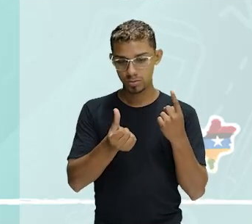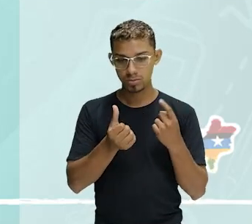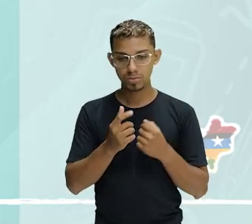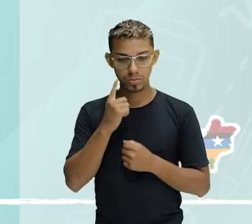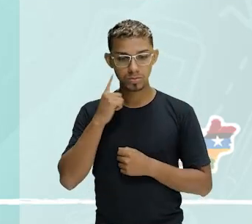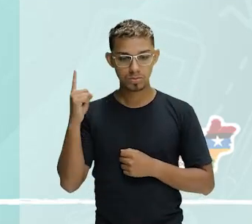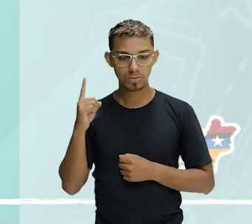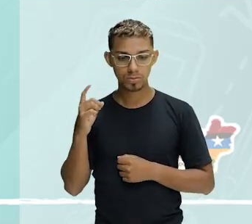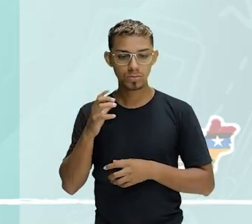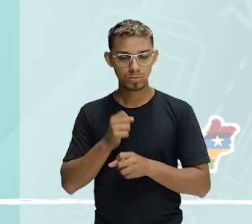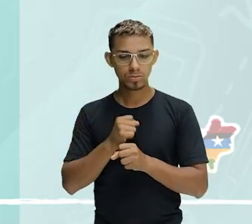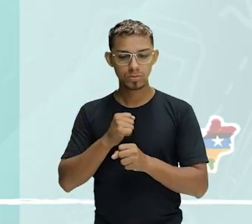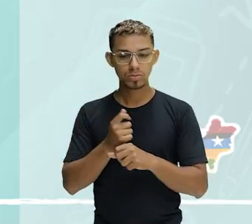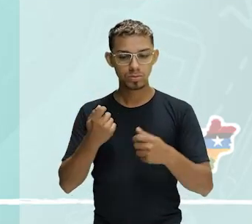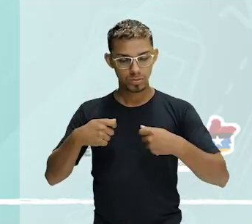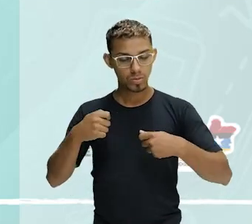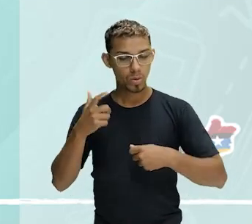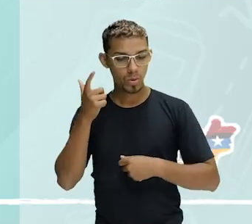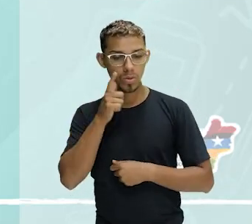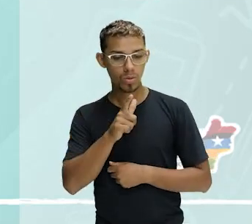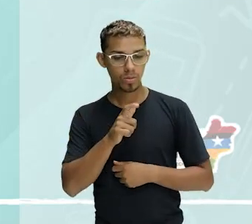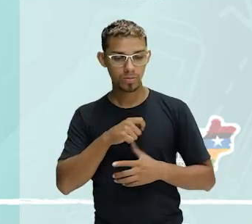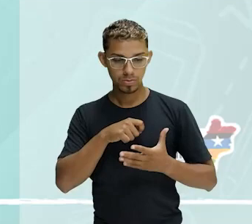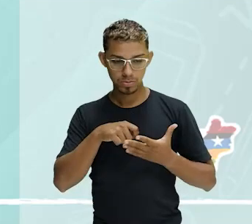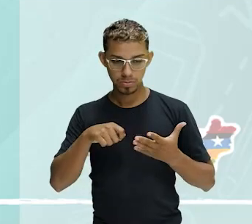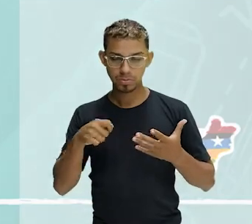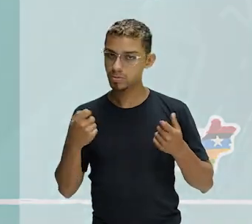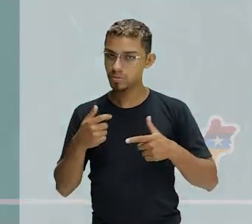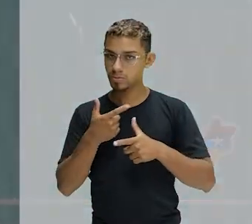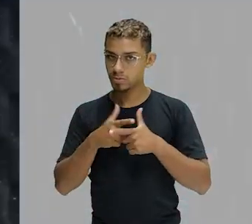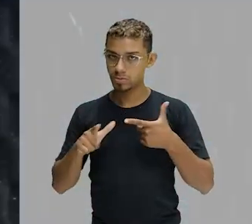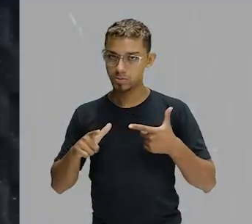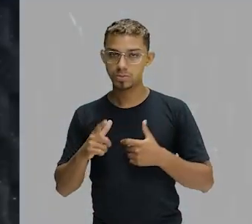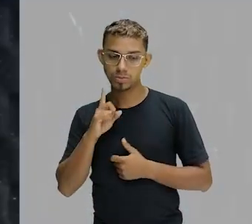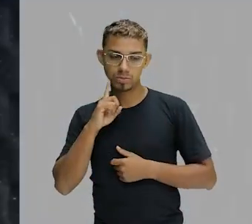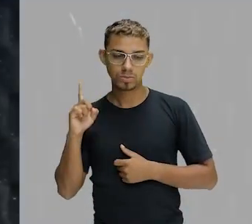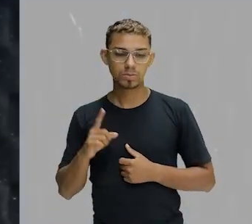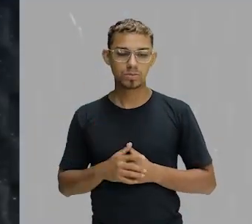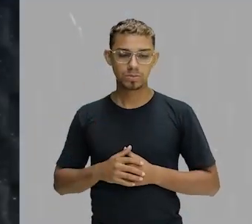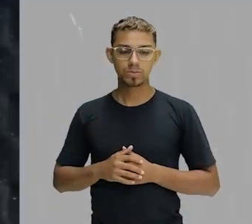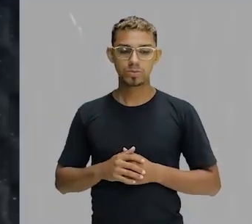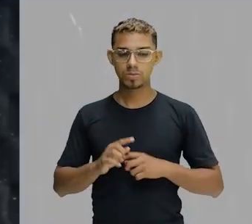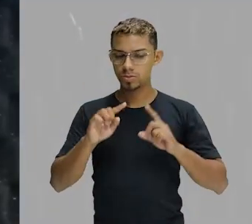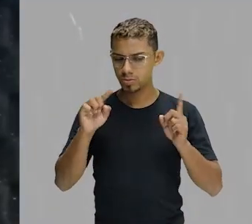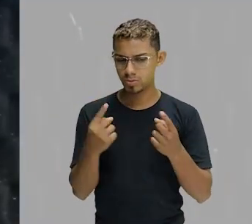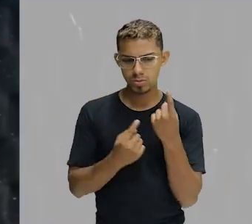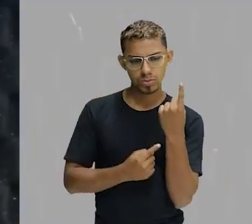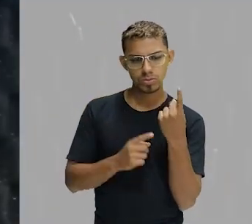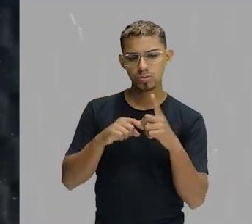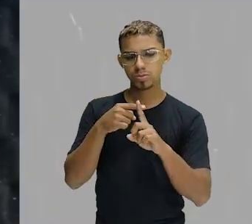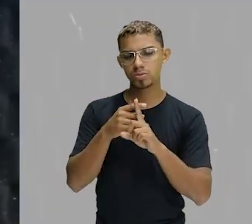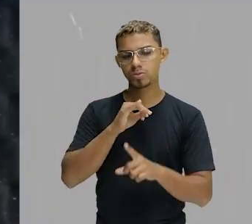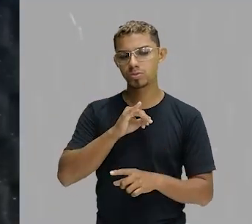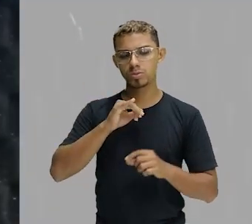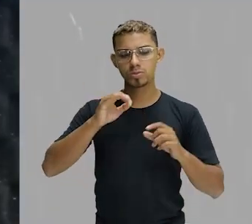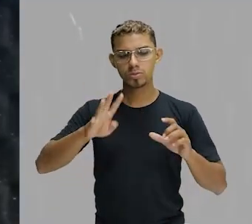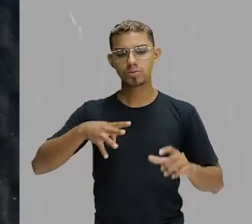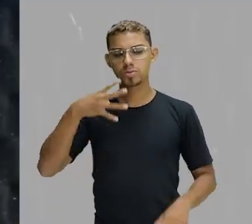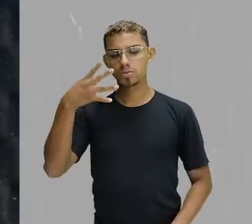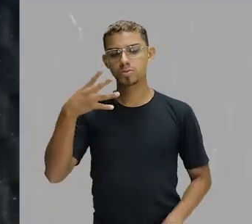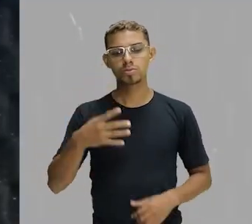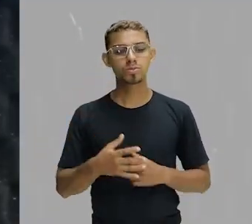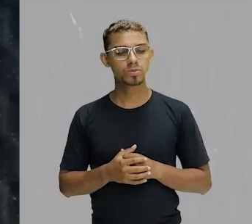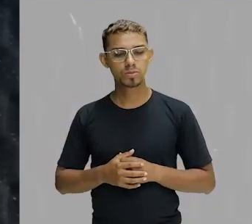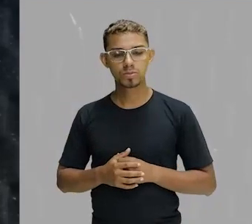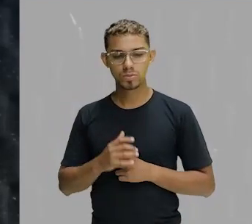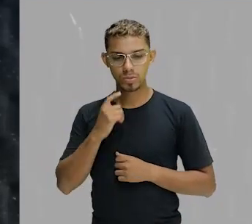conta bem aí dava para você fazer no manual. Tranquilinha, tá? Conta de divisão. Perceba que eu tenho uma potência